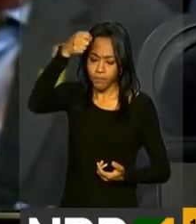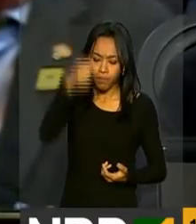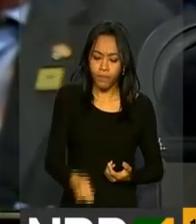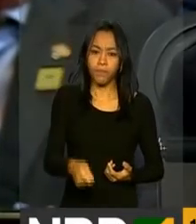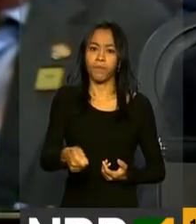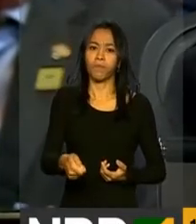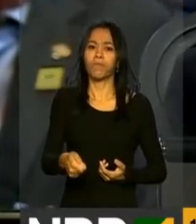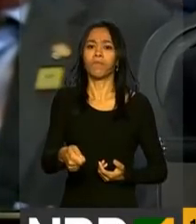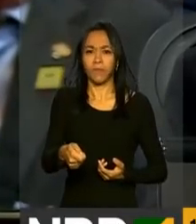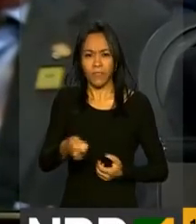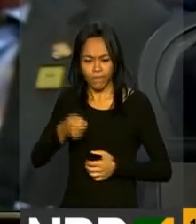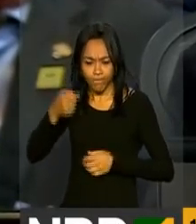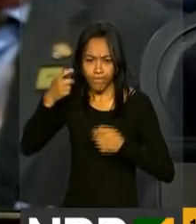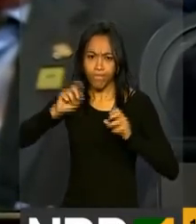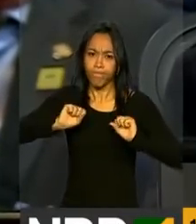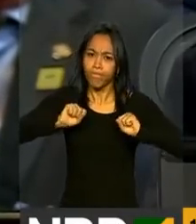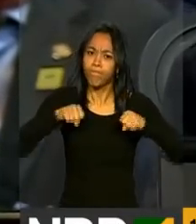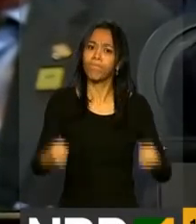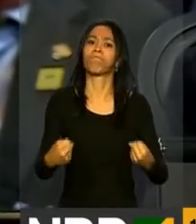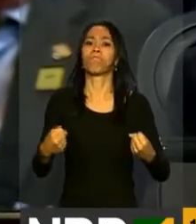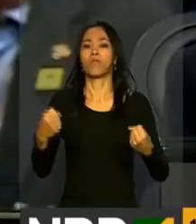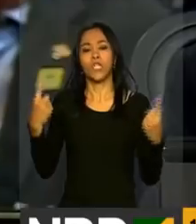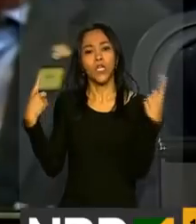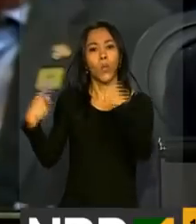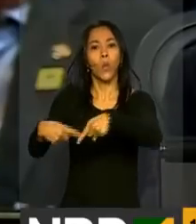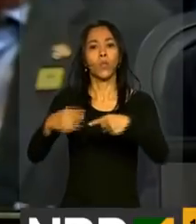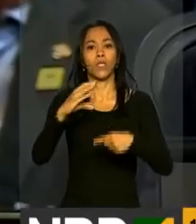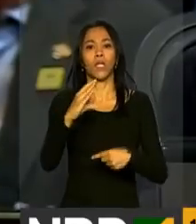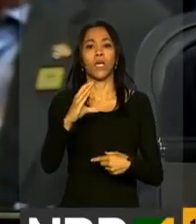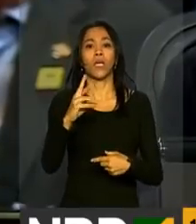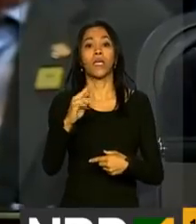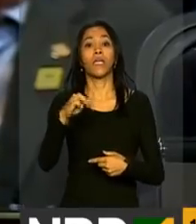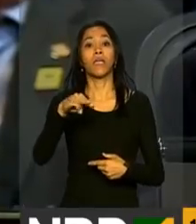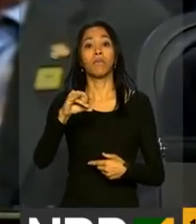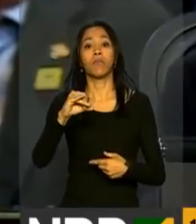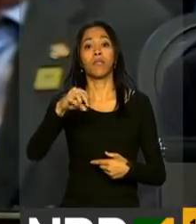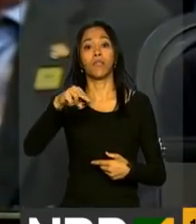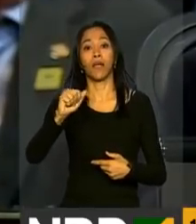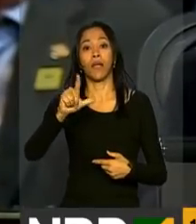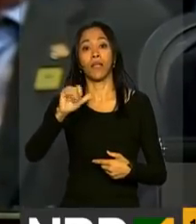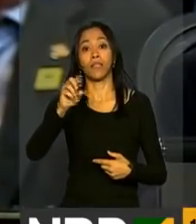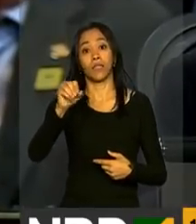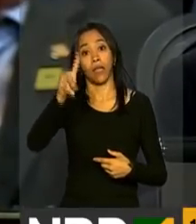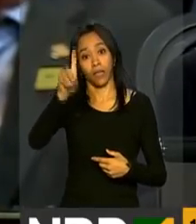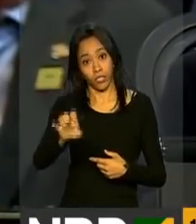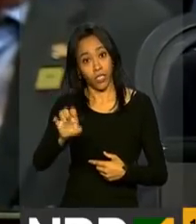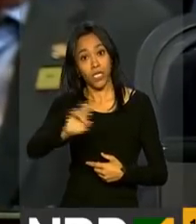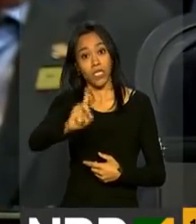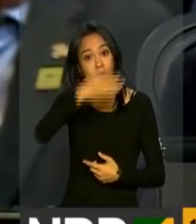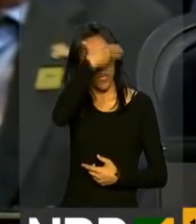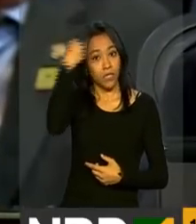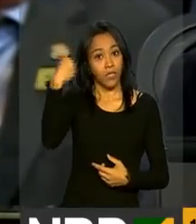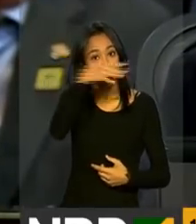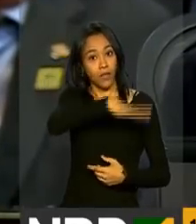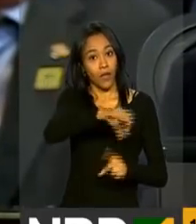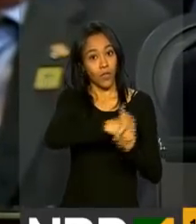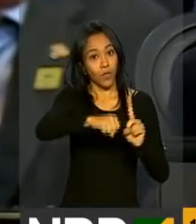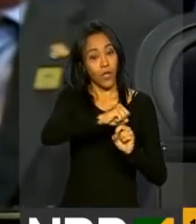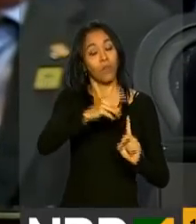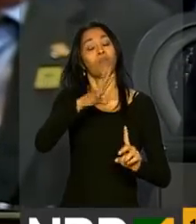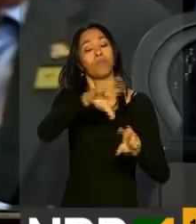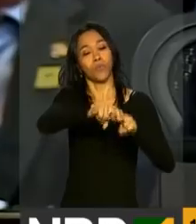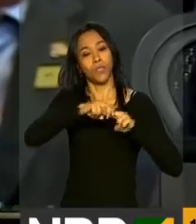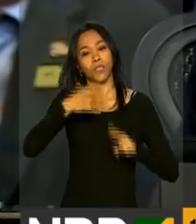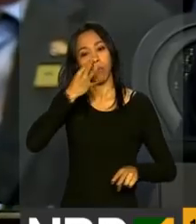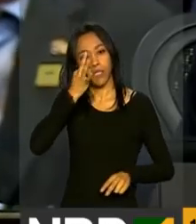ferozmente à criminalidade sei nos esquecer dos aspectos sociais não é sem razão que está aqui os da